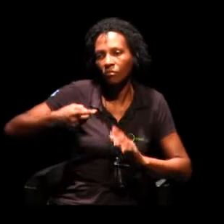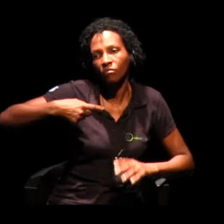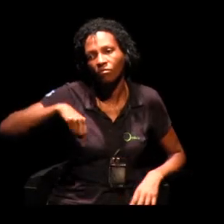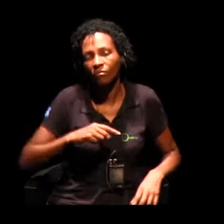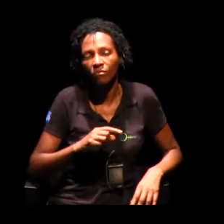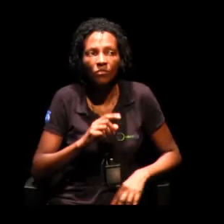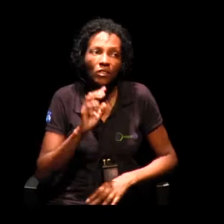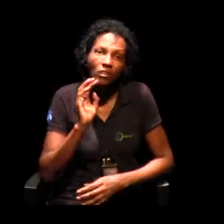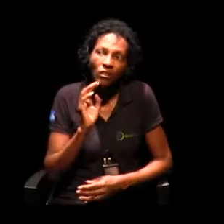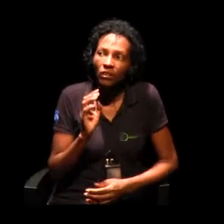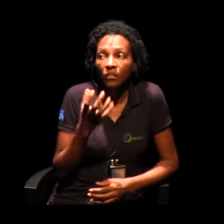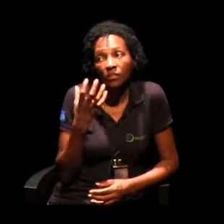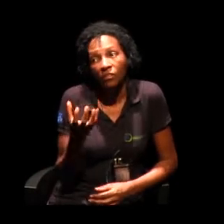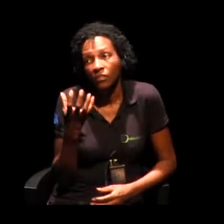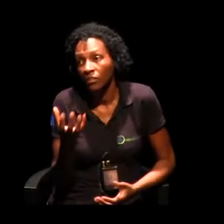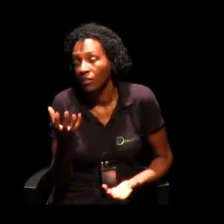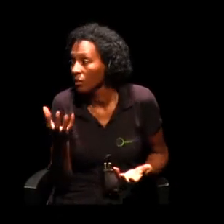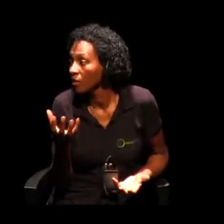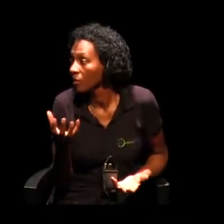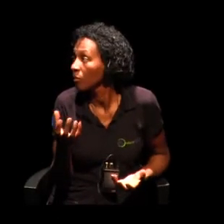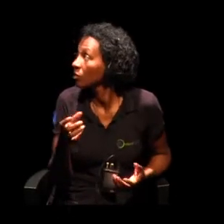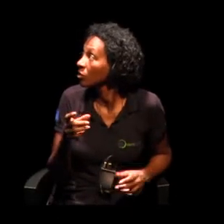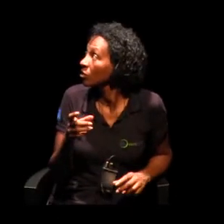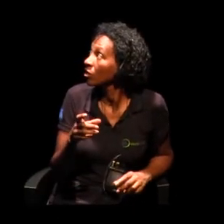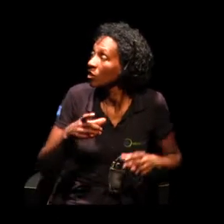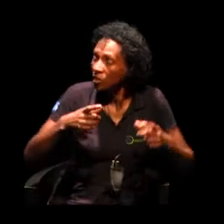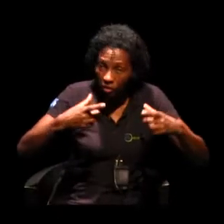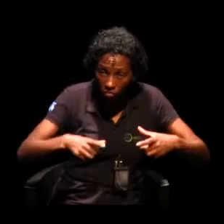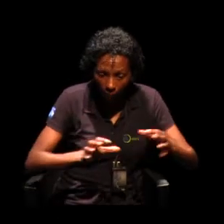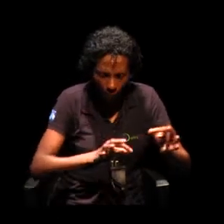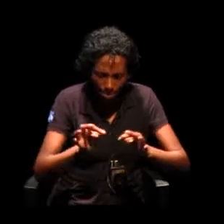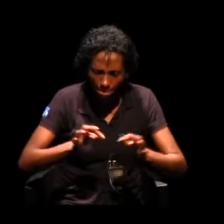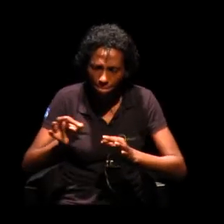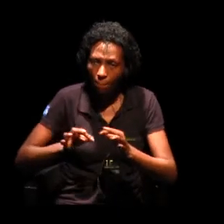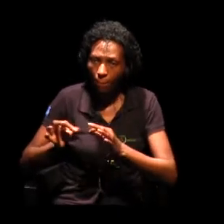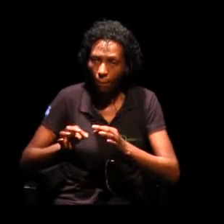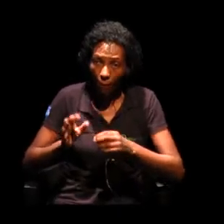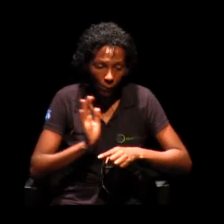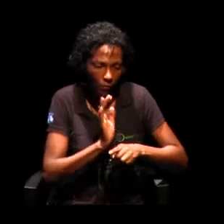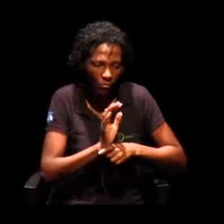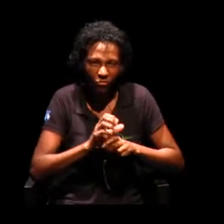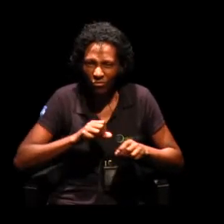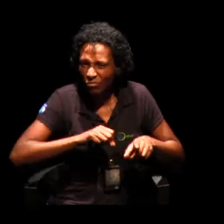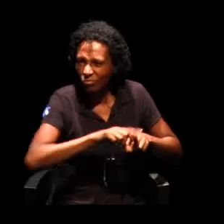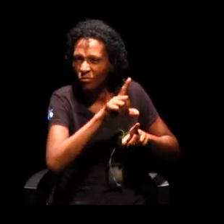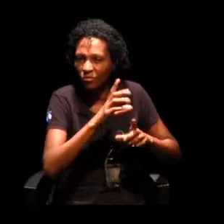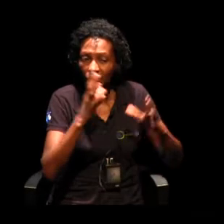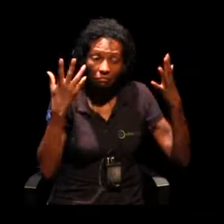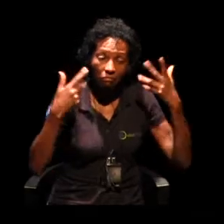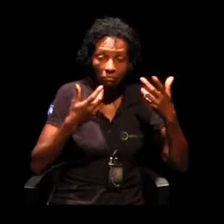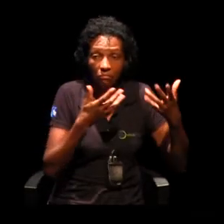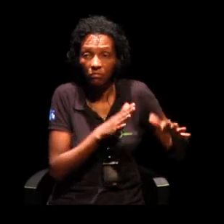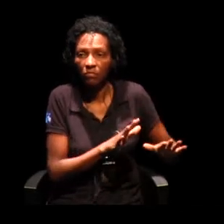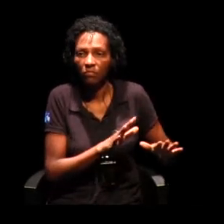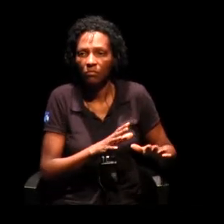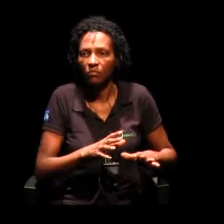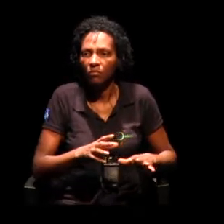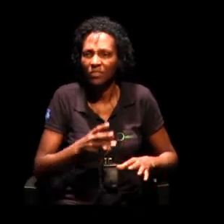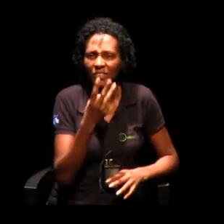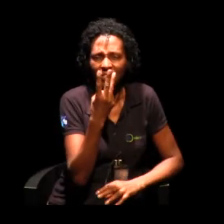readaptar nossos projetos. Então, esperamos que esse habitat vai ser desenvolvido no sentido de expulsar